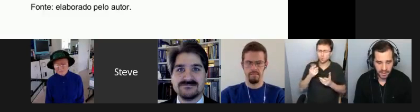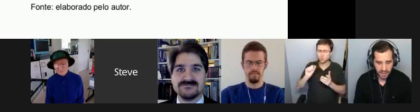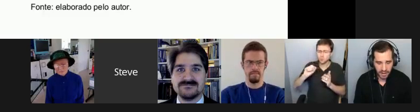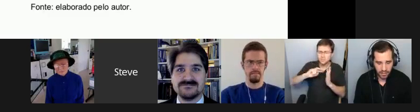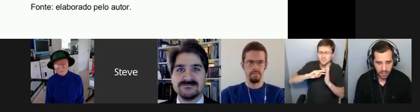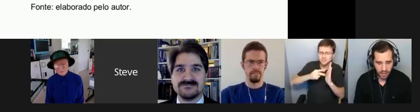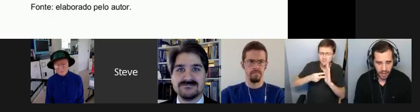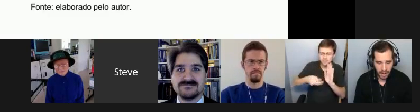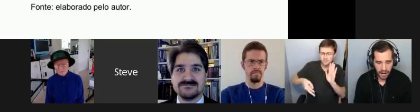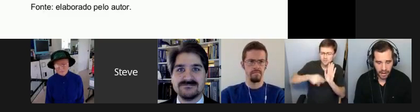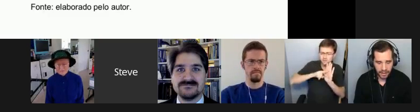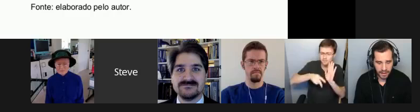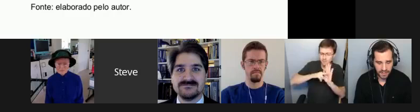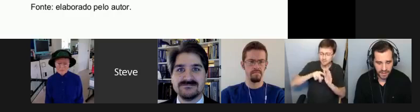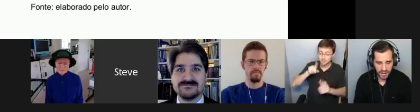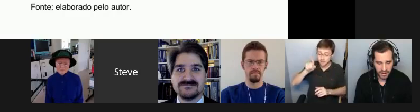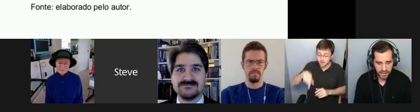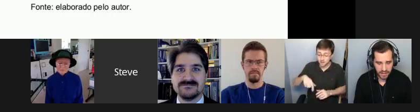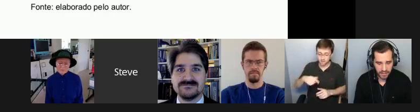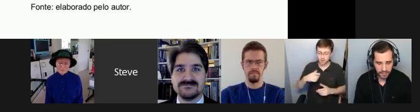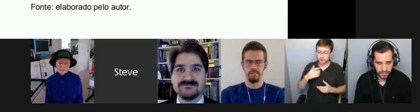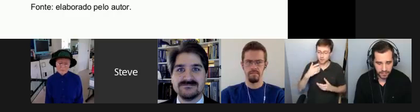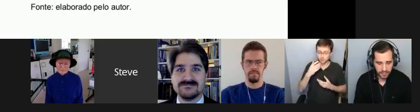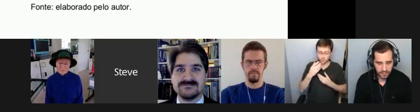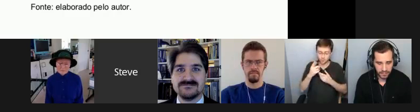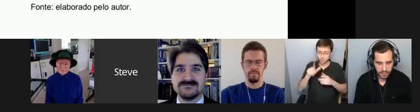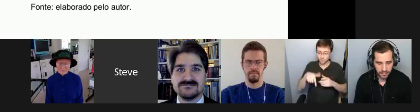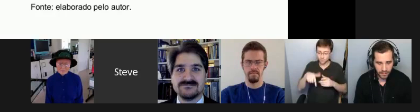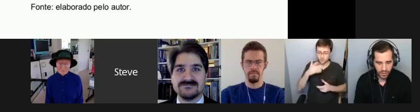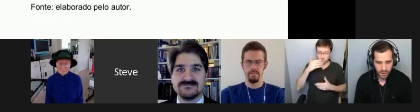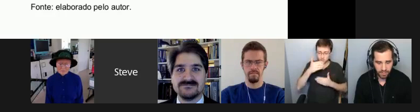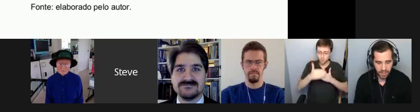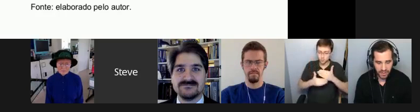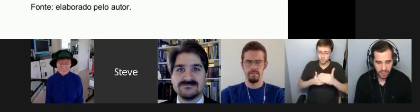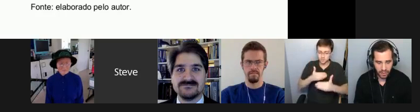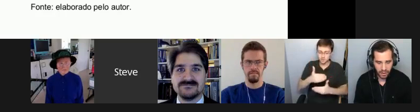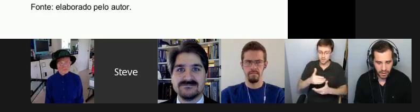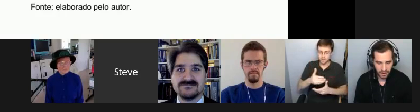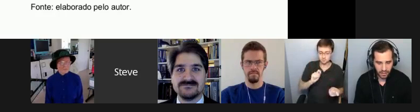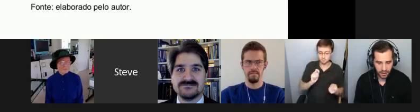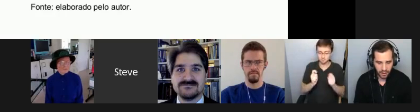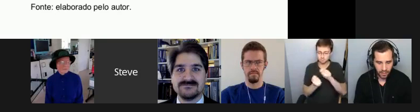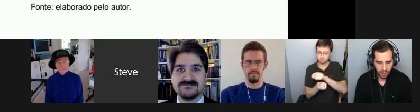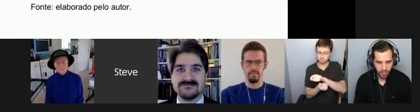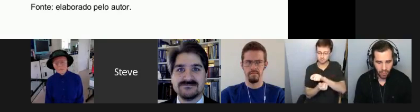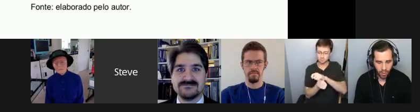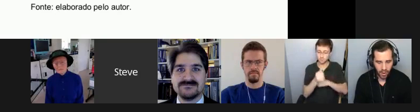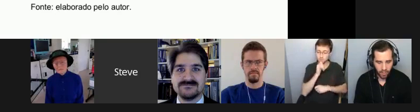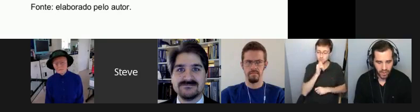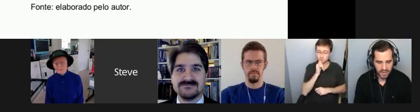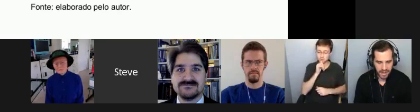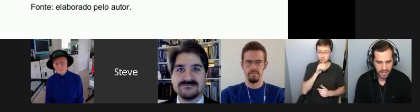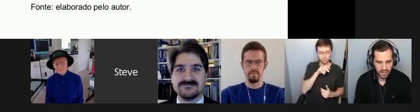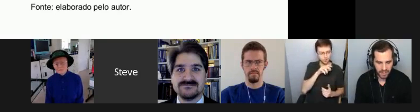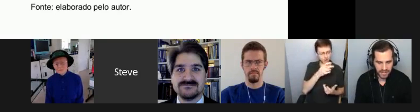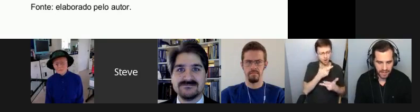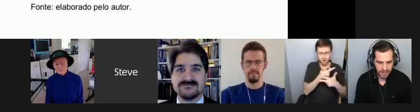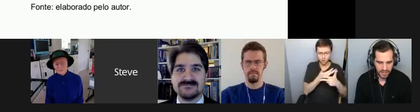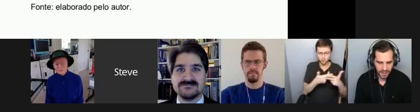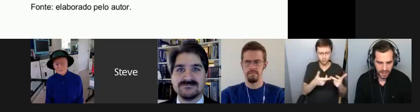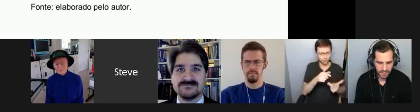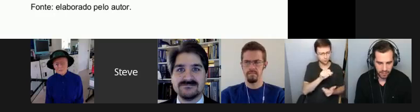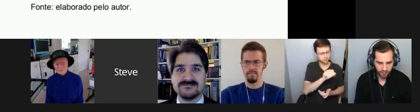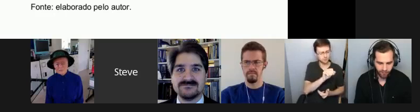E o terceiro é a transferência de pessoa. Como é o processo